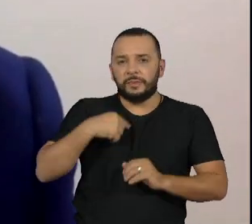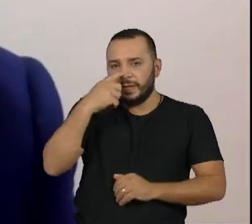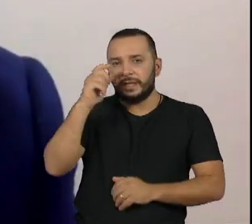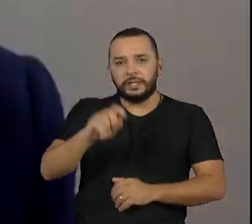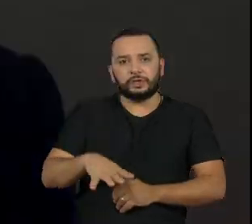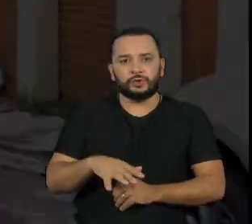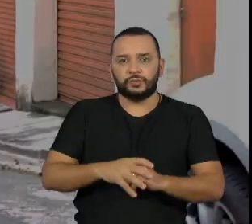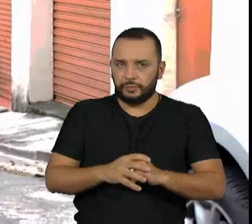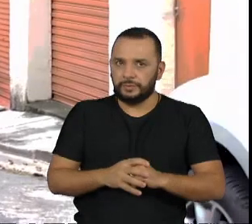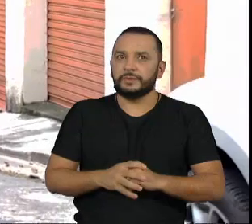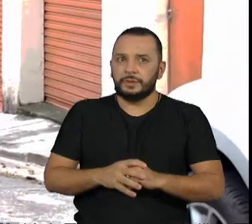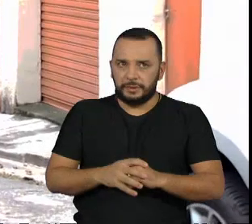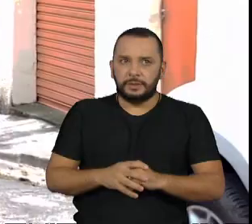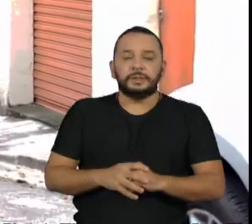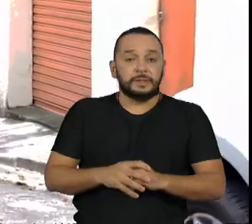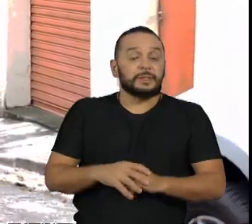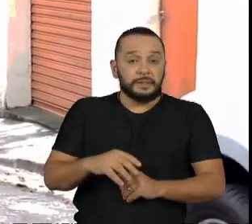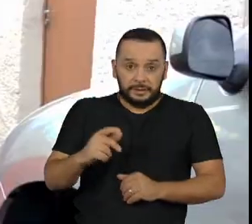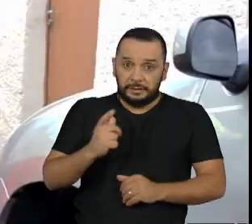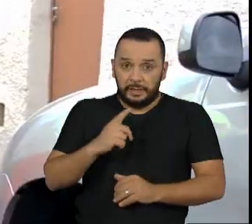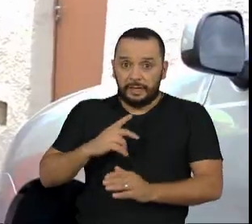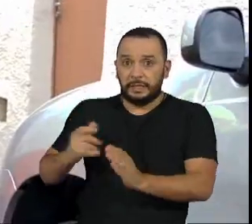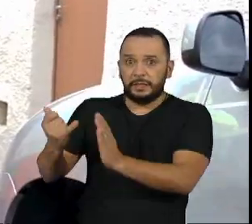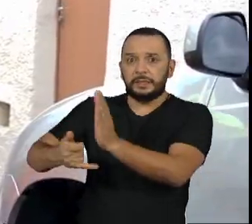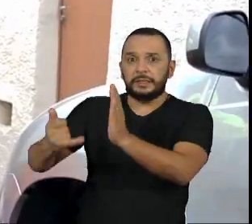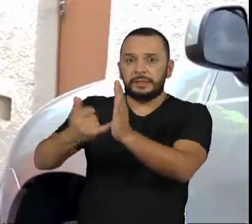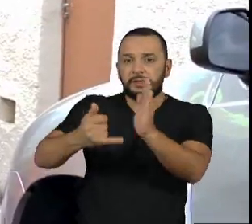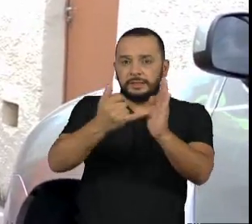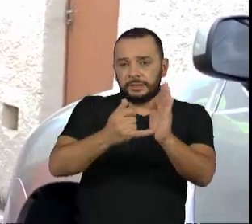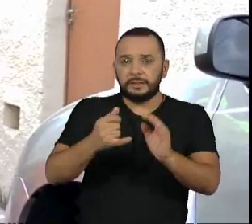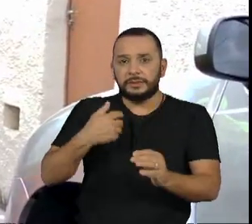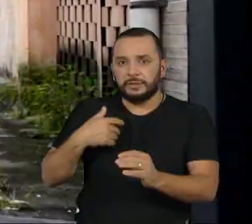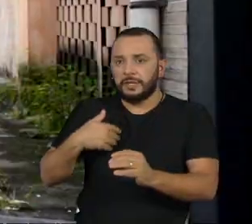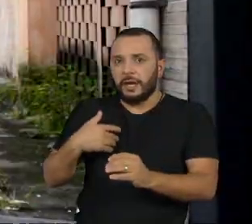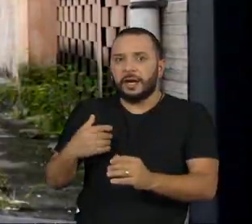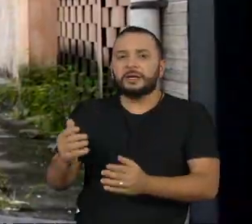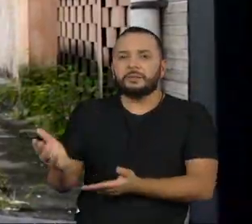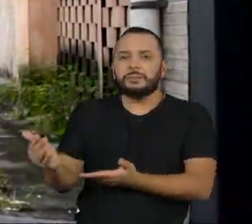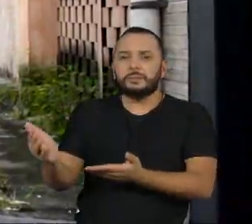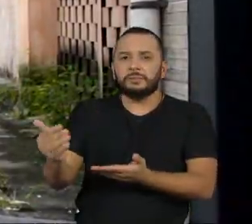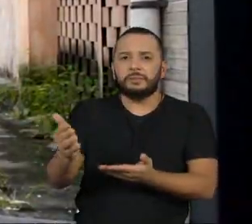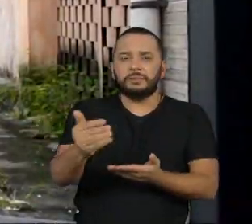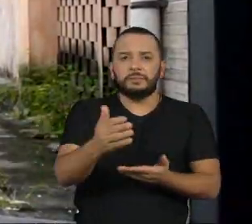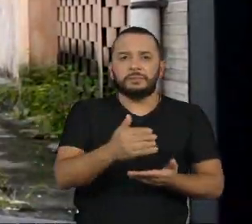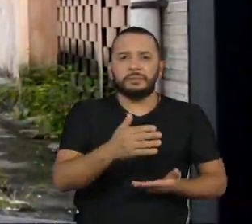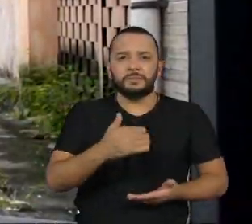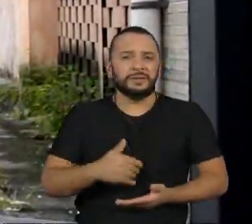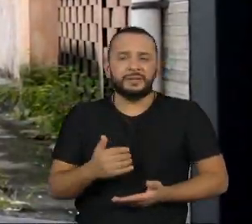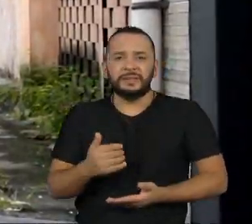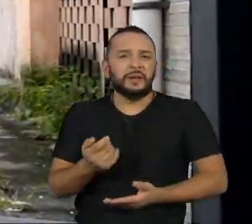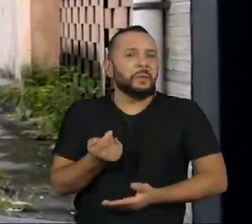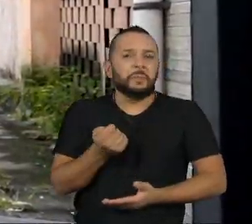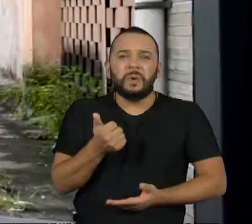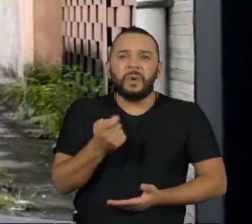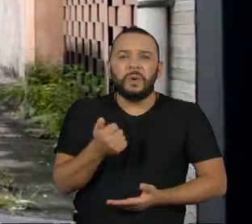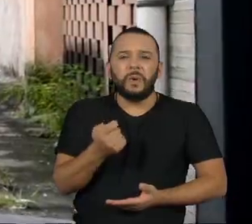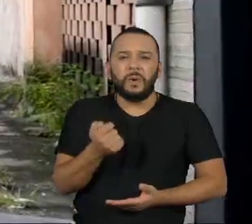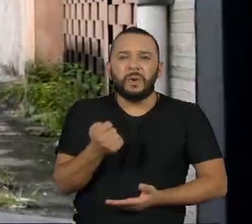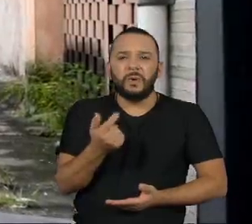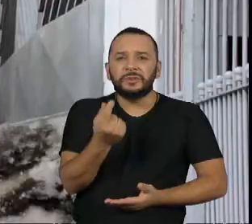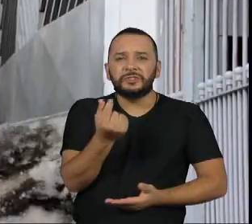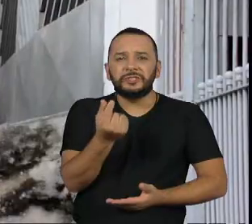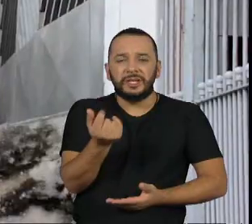resíduos sólidos. E aqueles que cobram não conseguem arrecadar nem metade do custo. Este é um serviço